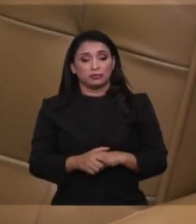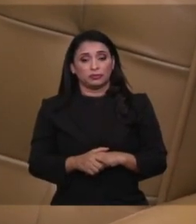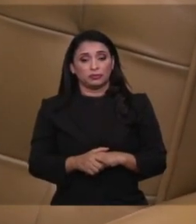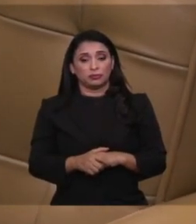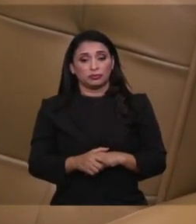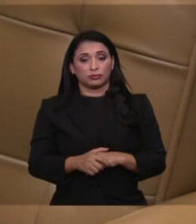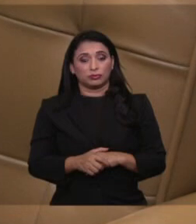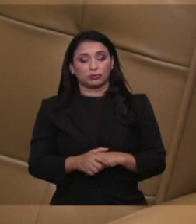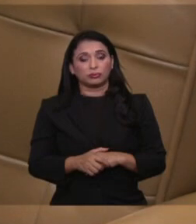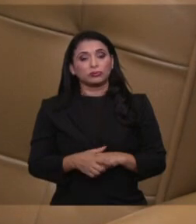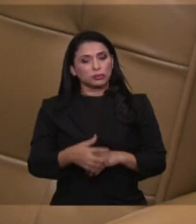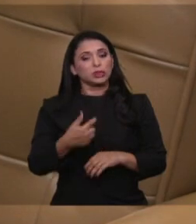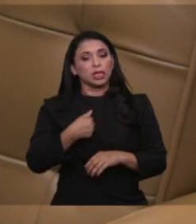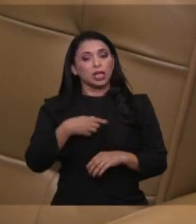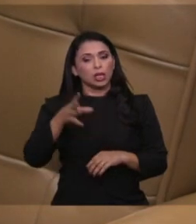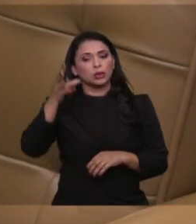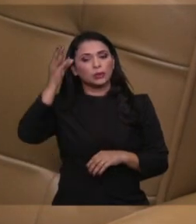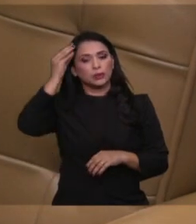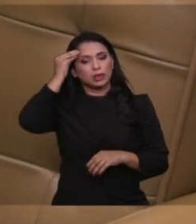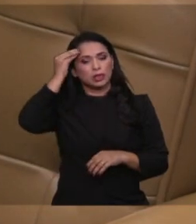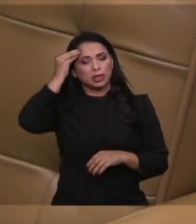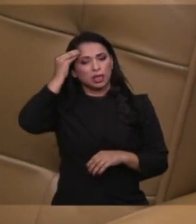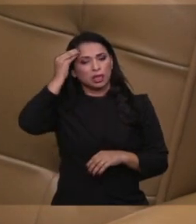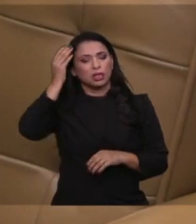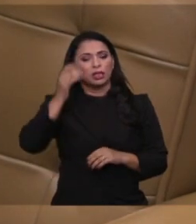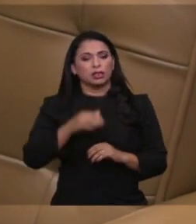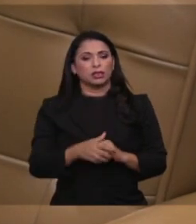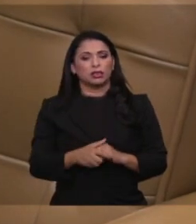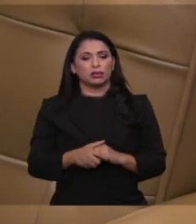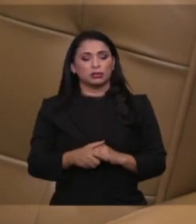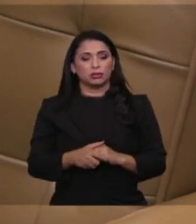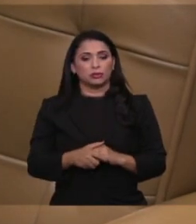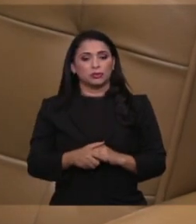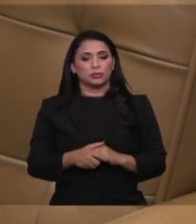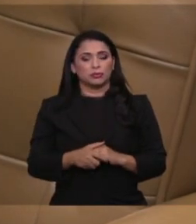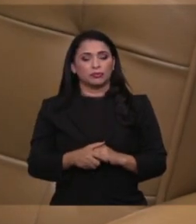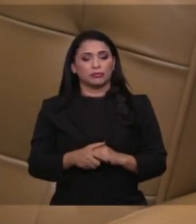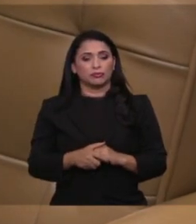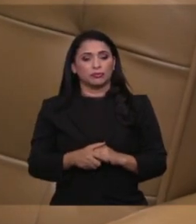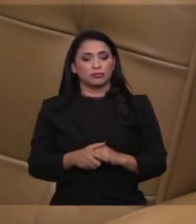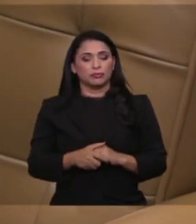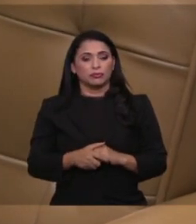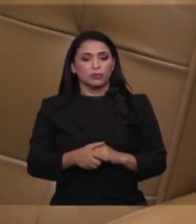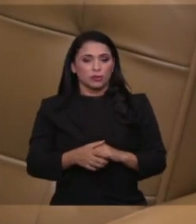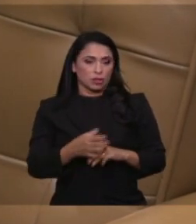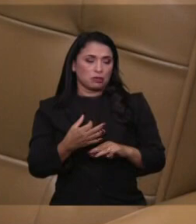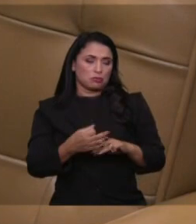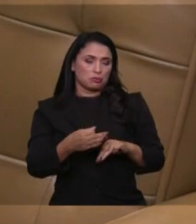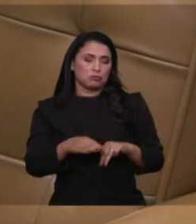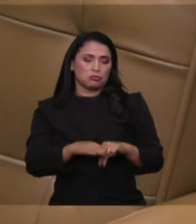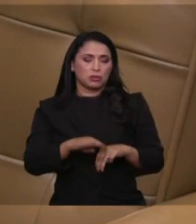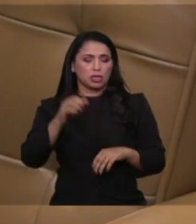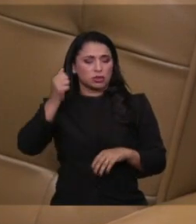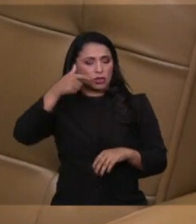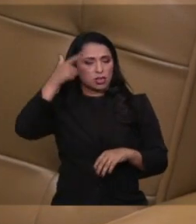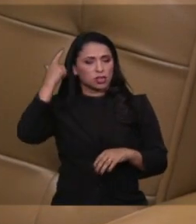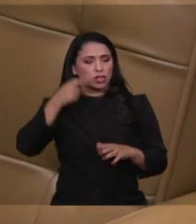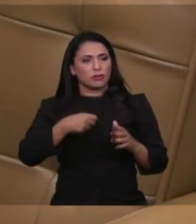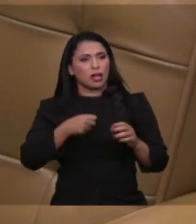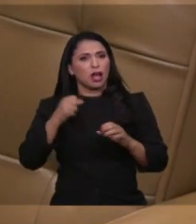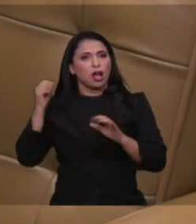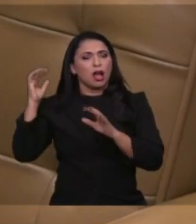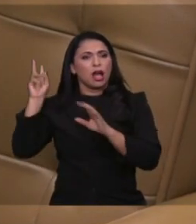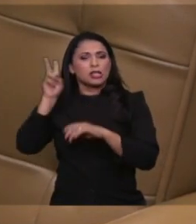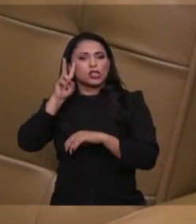estaria perfilhado. Eu entendo a divisão e acho que você fez bem de levantar todo esse